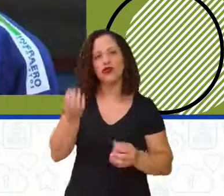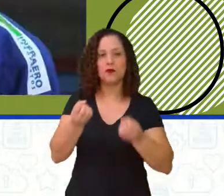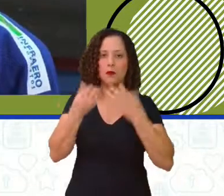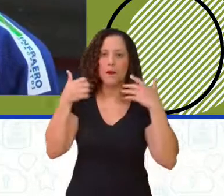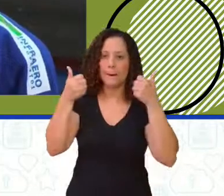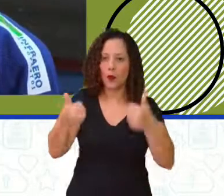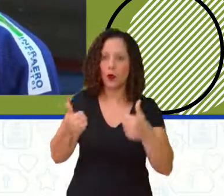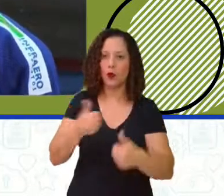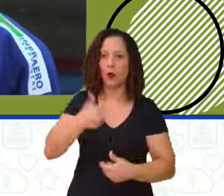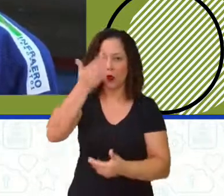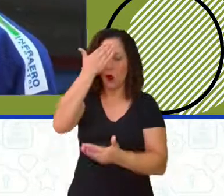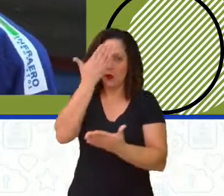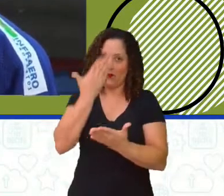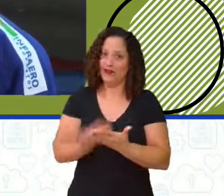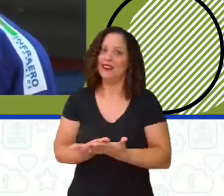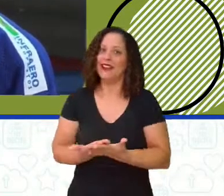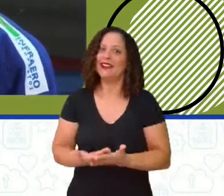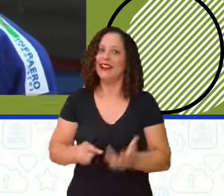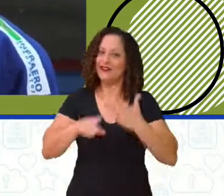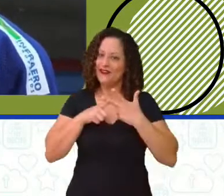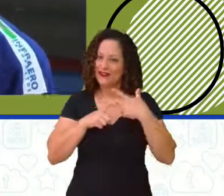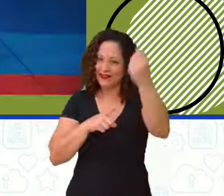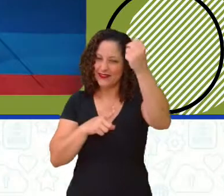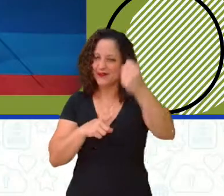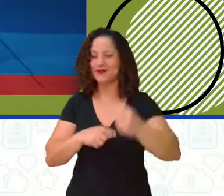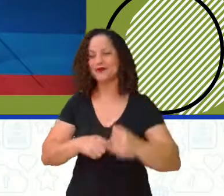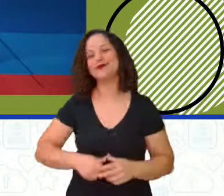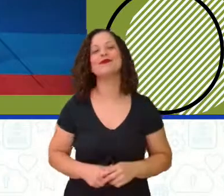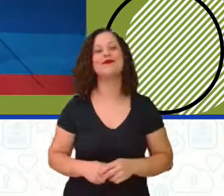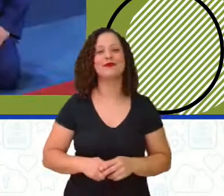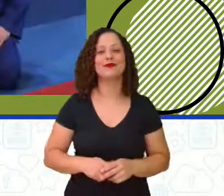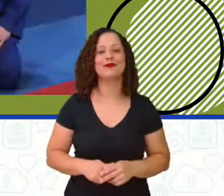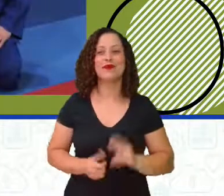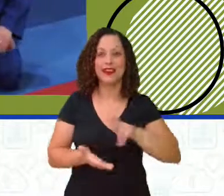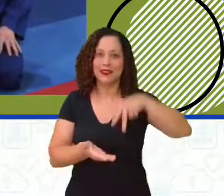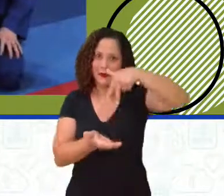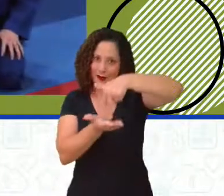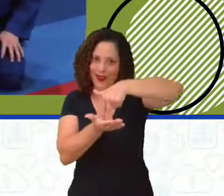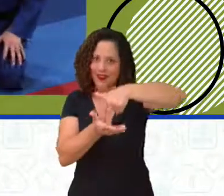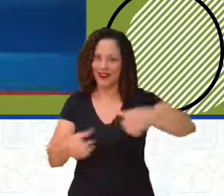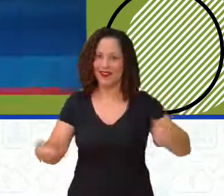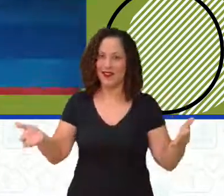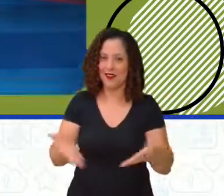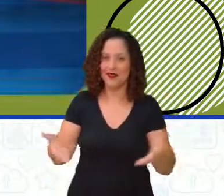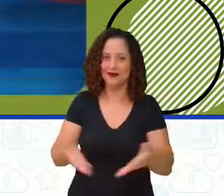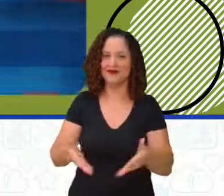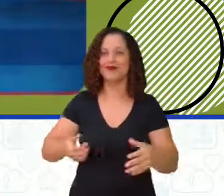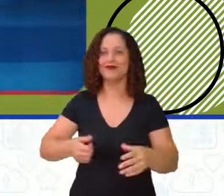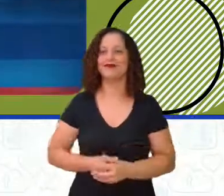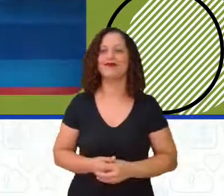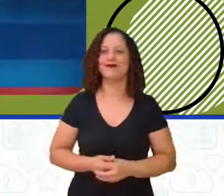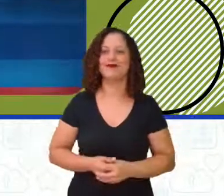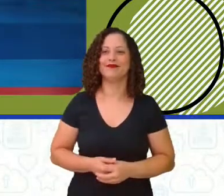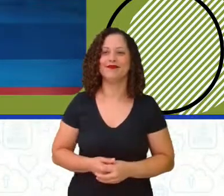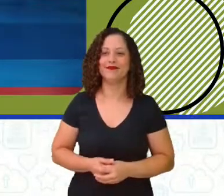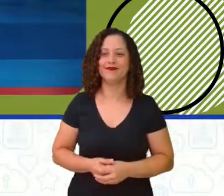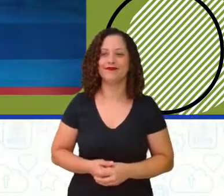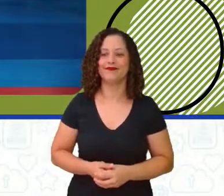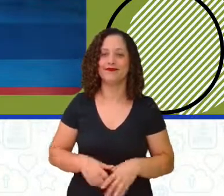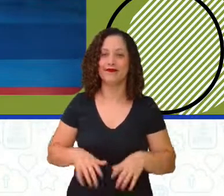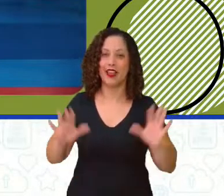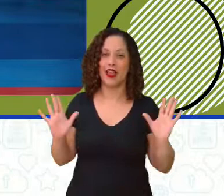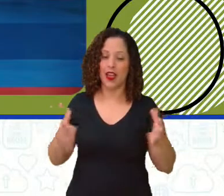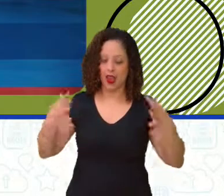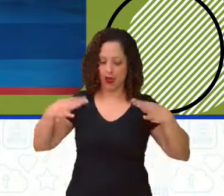boa. Estou muito confiante para chegar aos jogos e bastante animado. Agora vamos ficar de pé? Vambora. Então vamos. Eu não vim de kimono